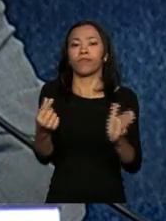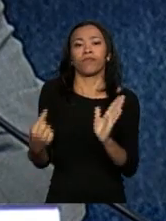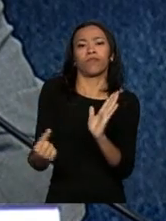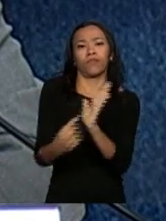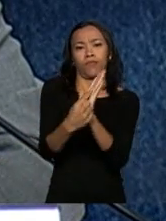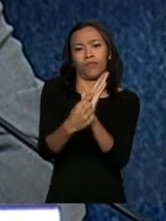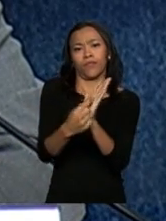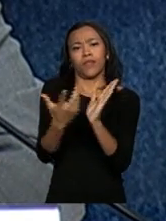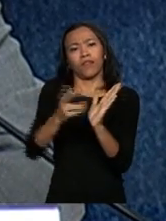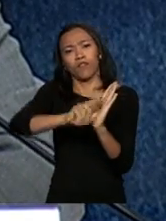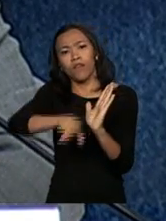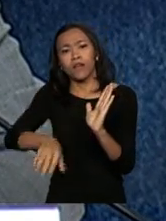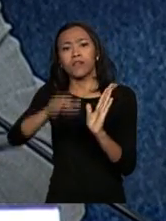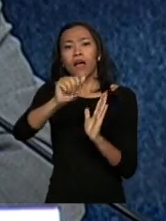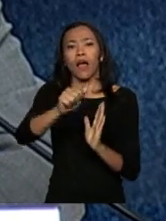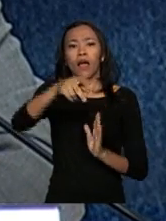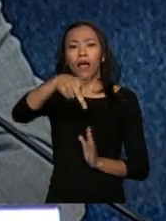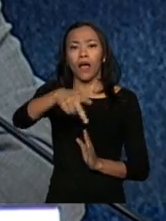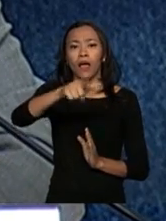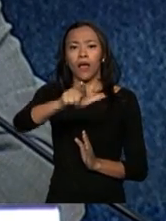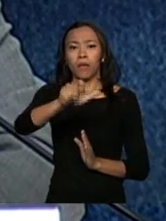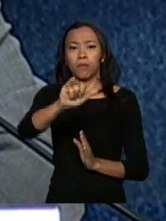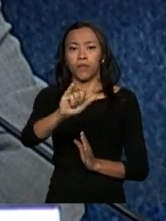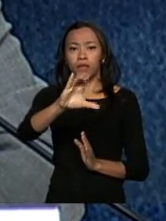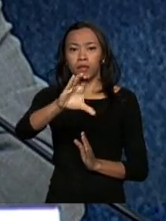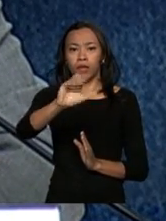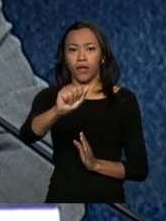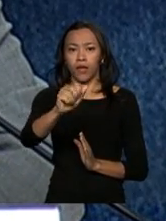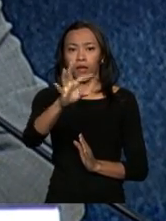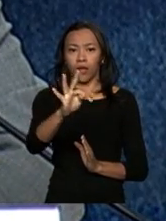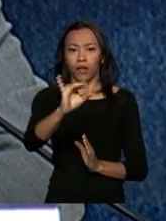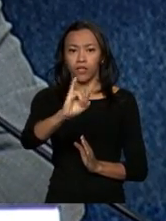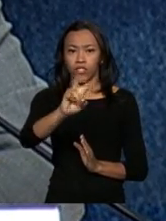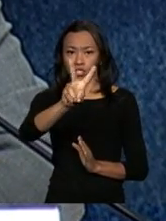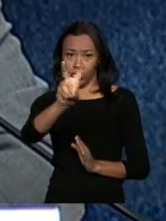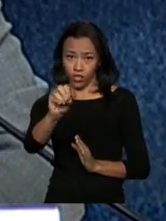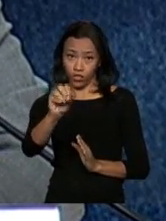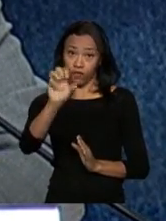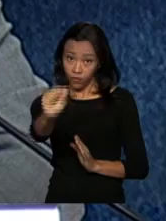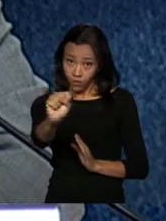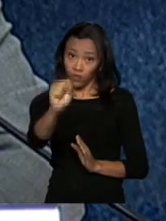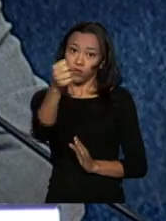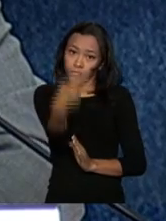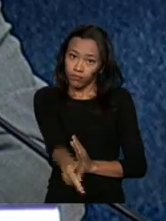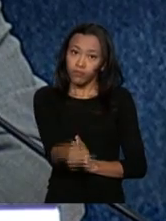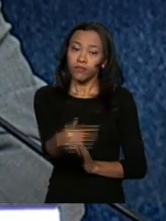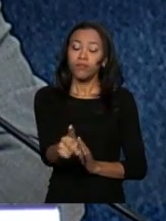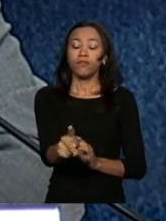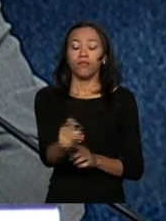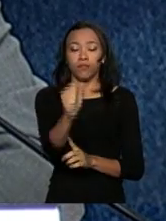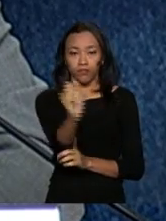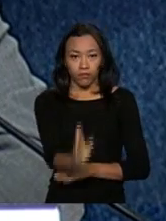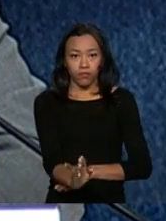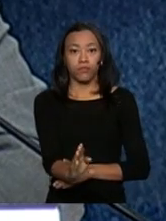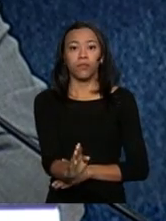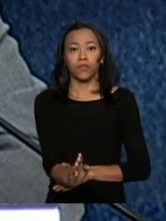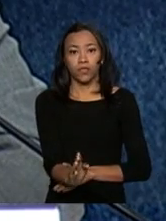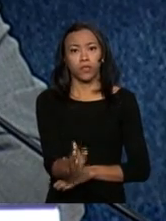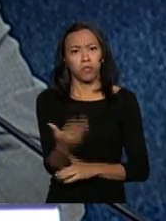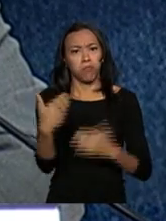startups junto com mcti nesse esforço de conseguir que startups brasileiras se coloquem